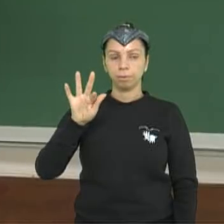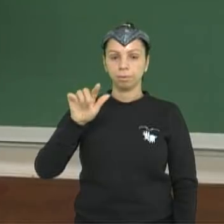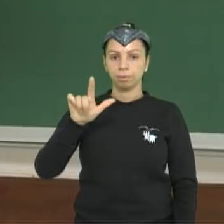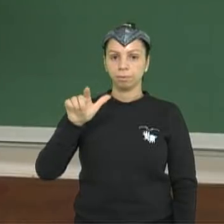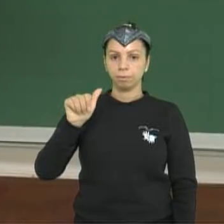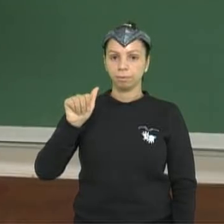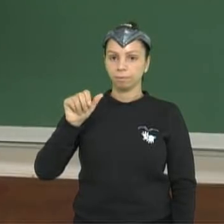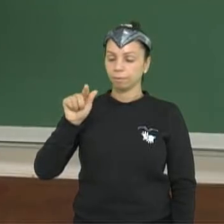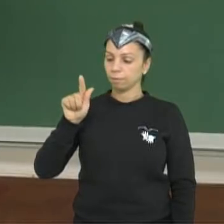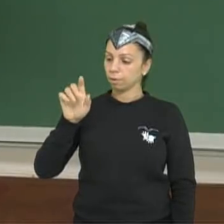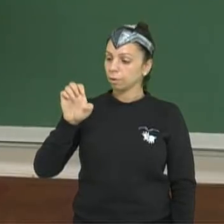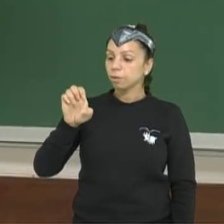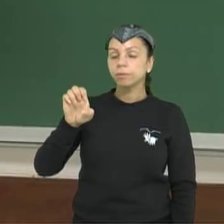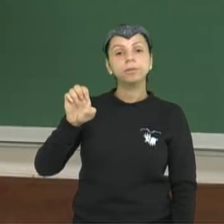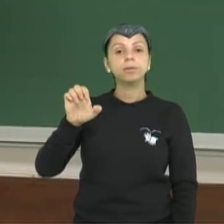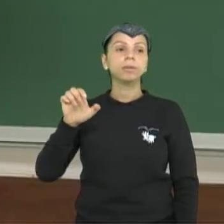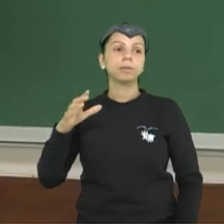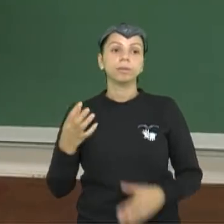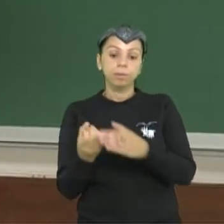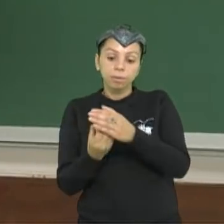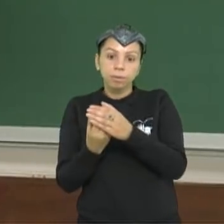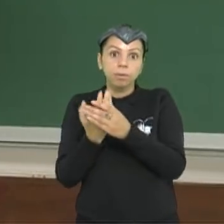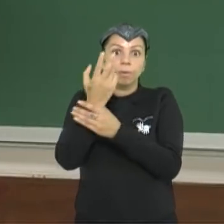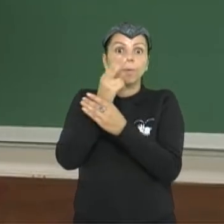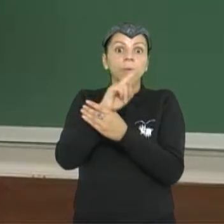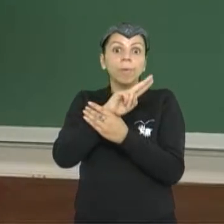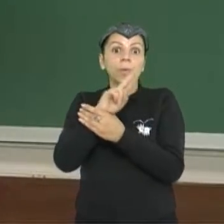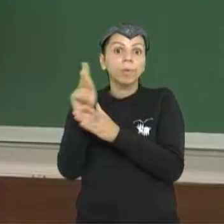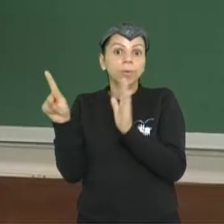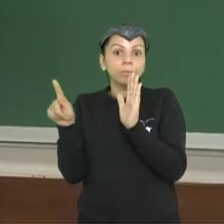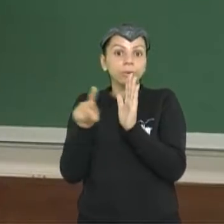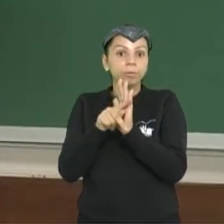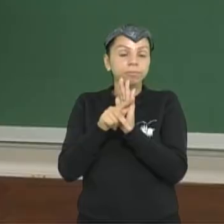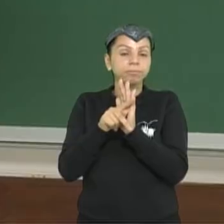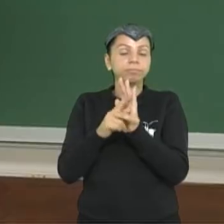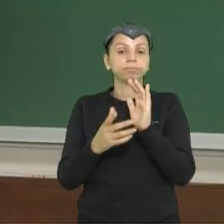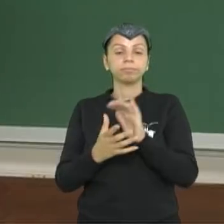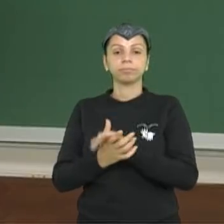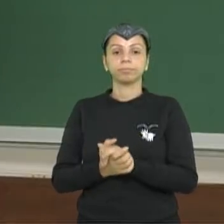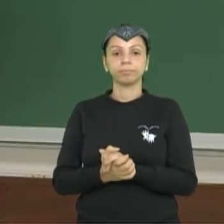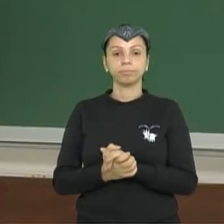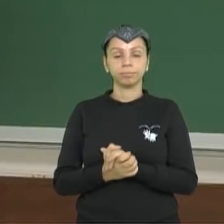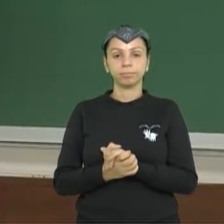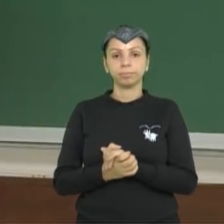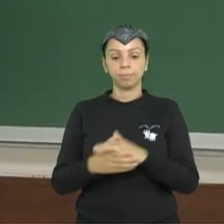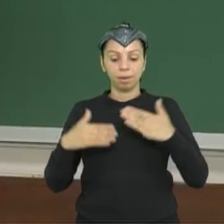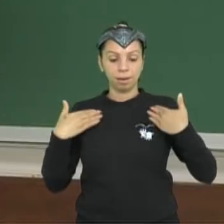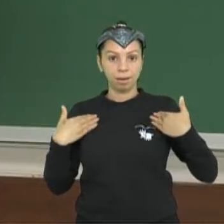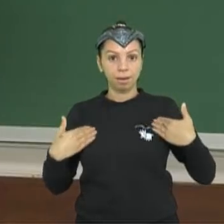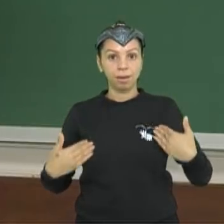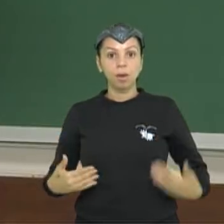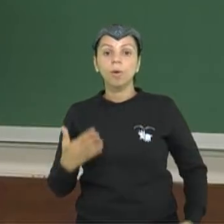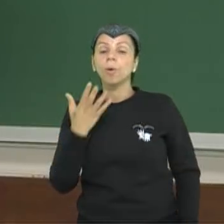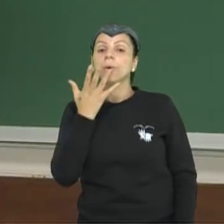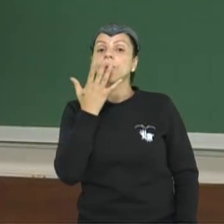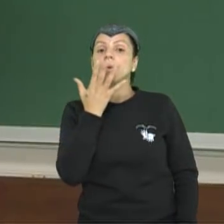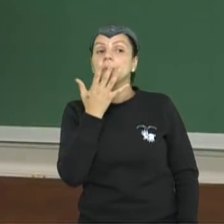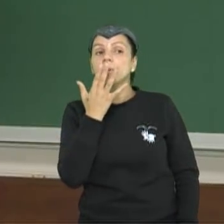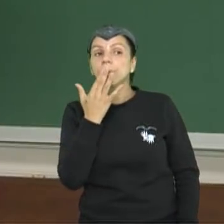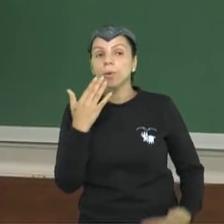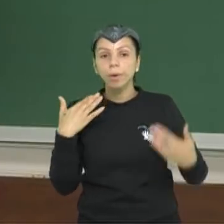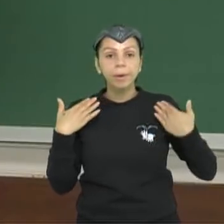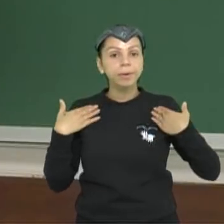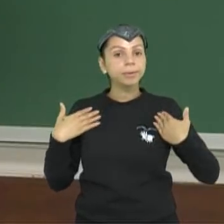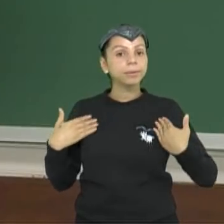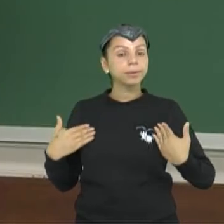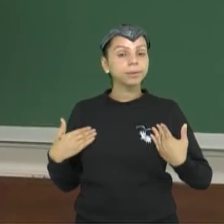onde origina o nome dele, Green, e a cor da fantasia dele. Olha